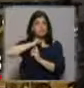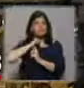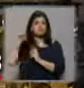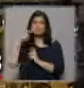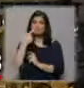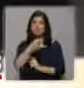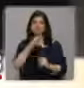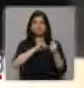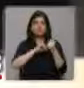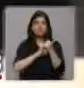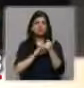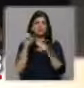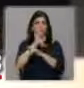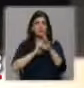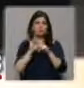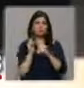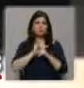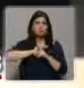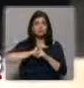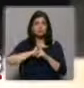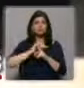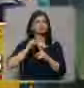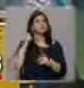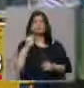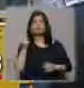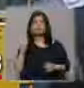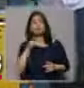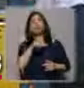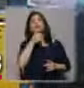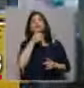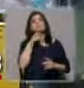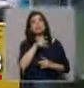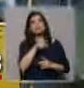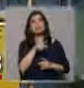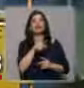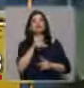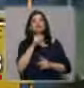os sócios não europeus a deter o poder decisório nas companhias aéreas dos Estados-membros.